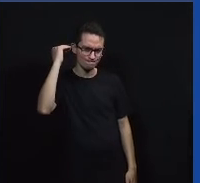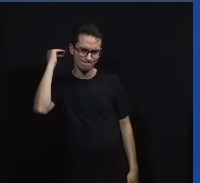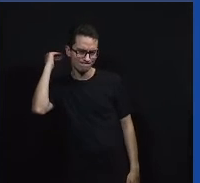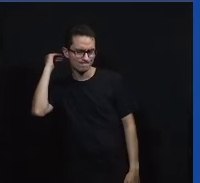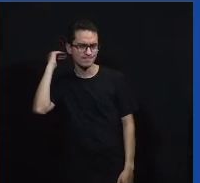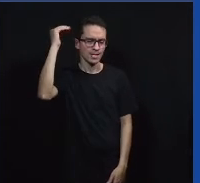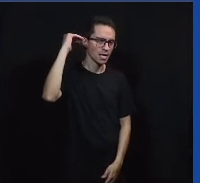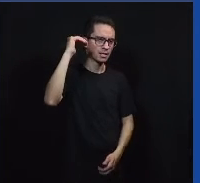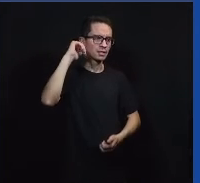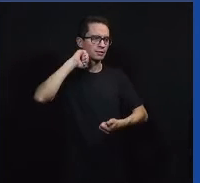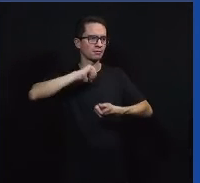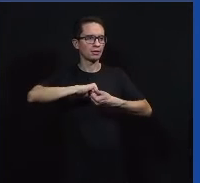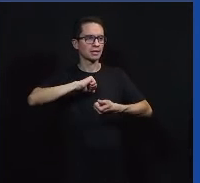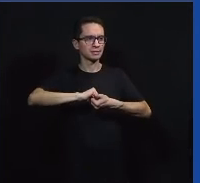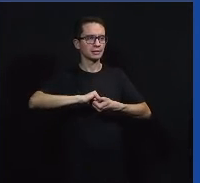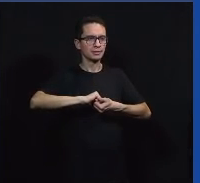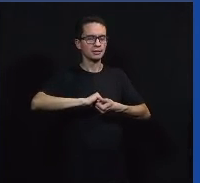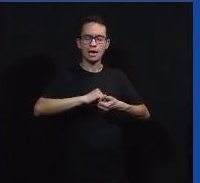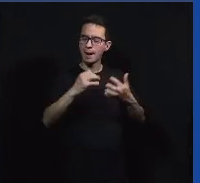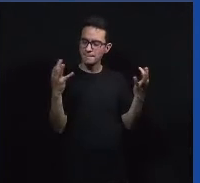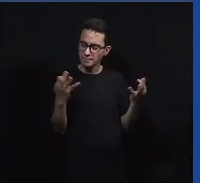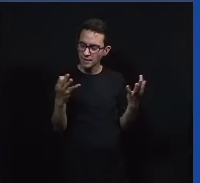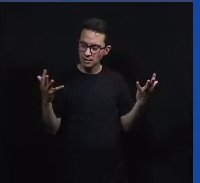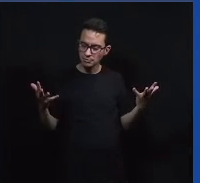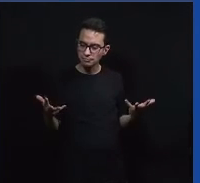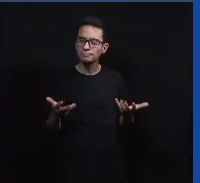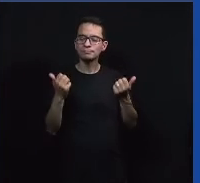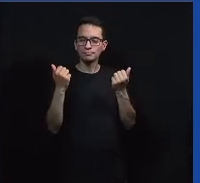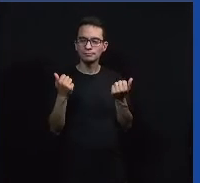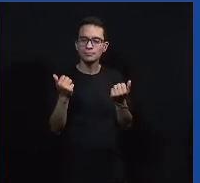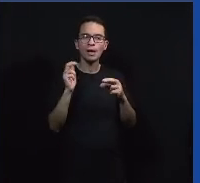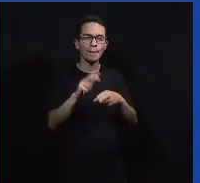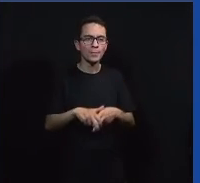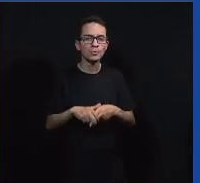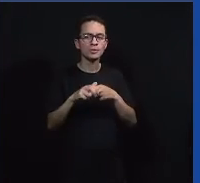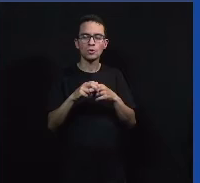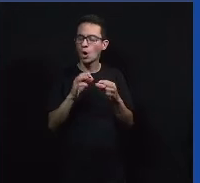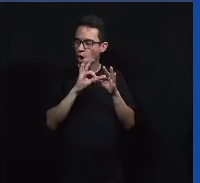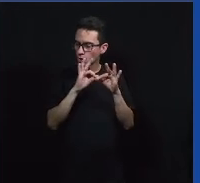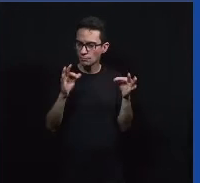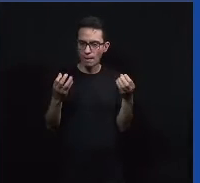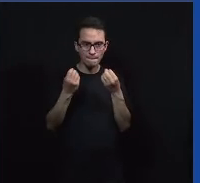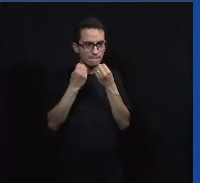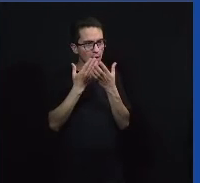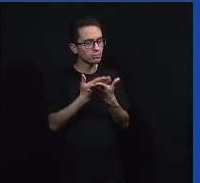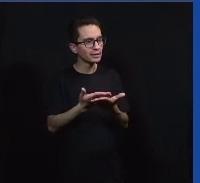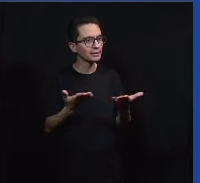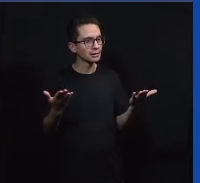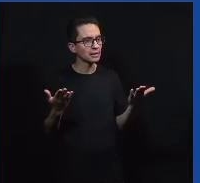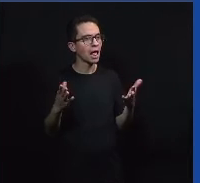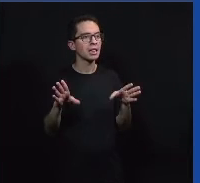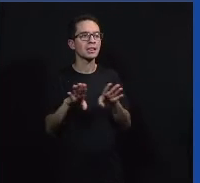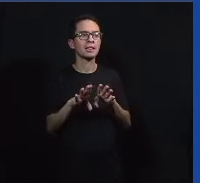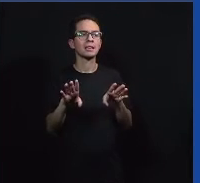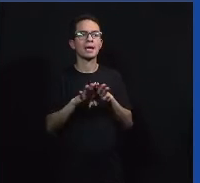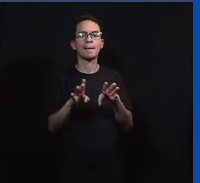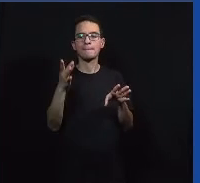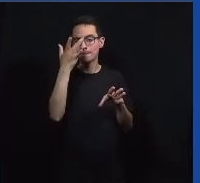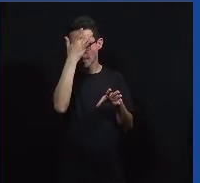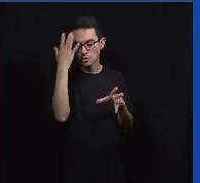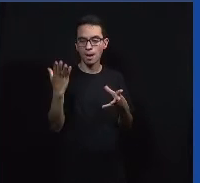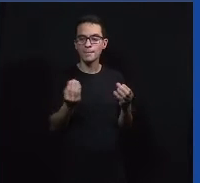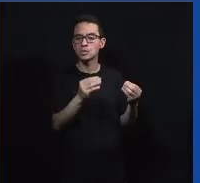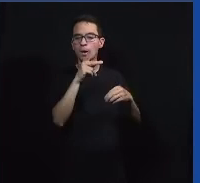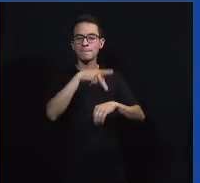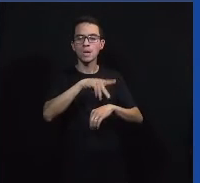oito grupos foram excelentes e super, hiper estruturados, mais do que muita gente com pós em gestão